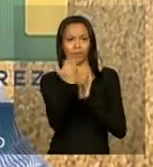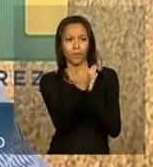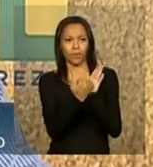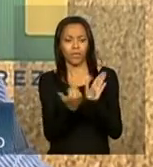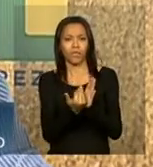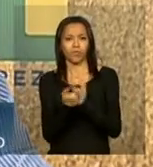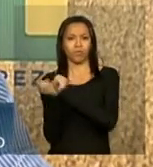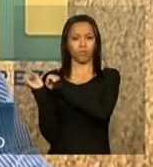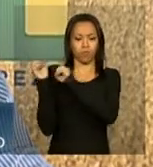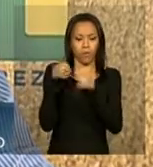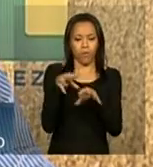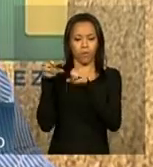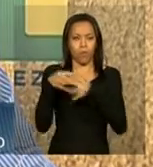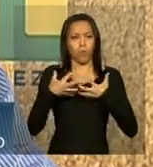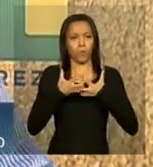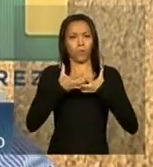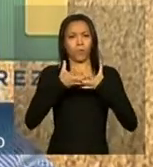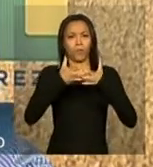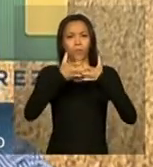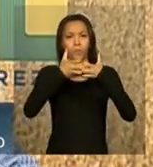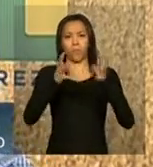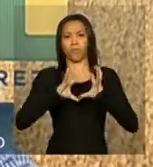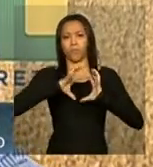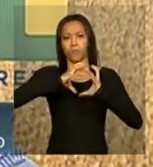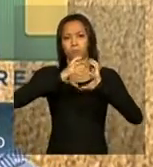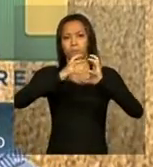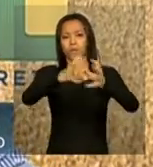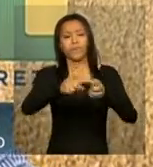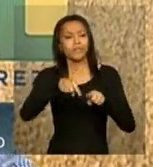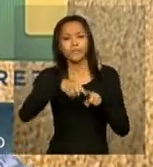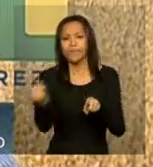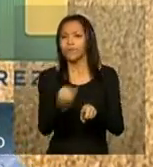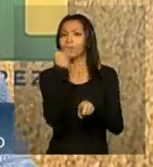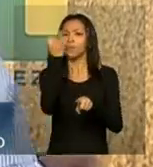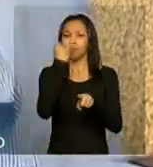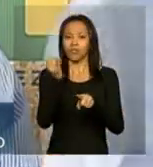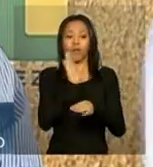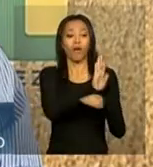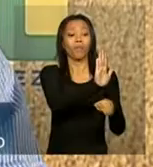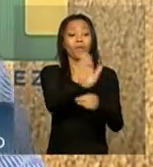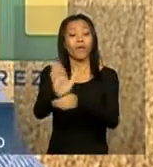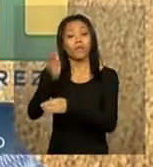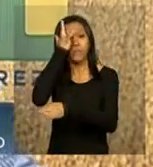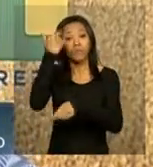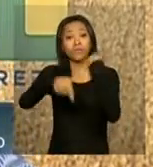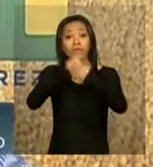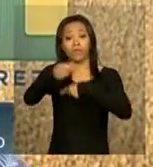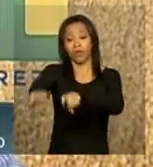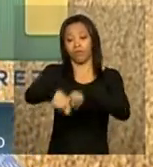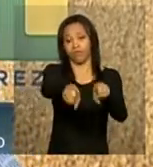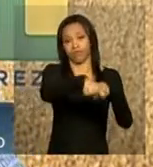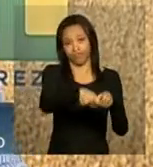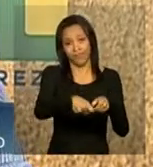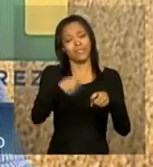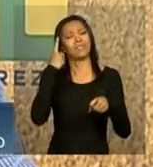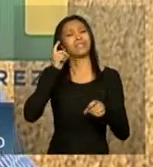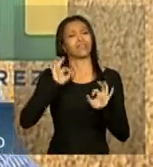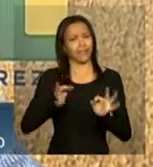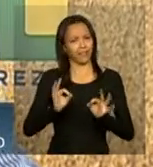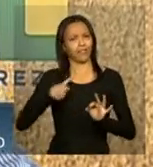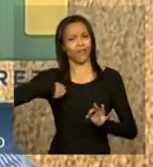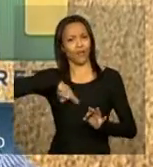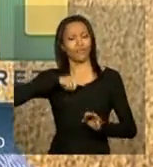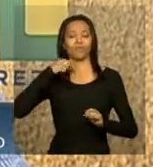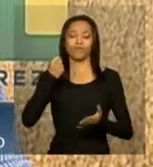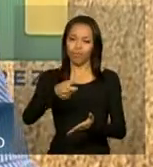foi fundamental para dar sustentabilidade aos nossos produtores. Com certeza, vamos precisar